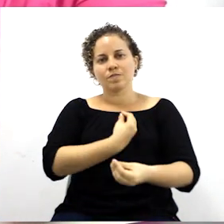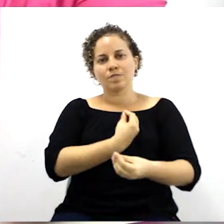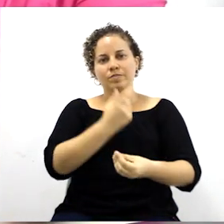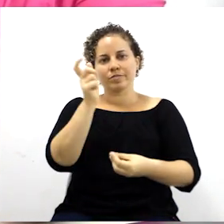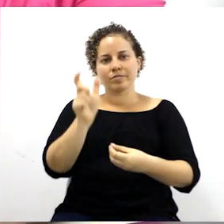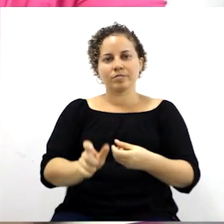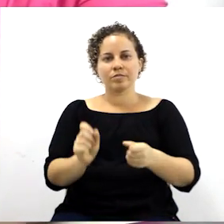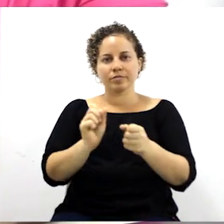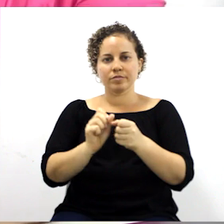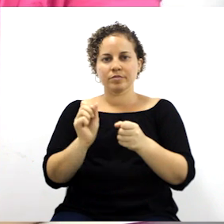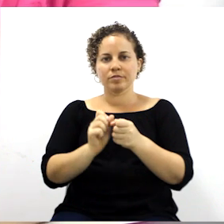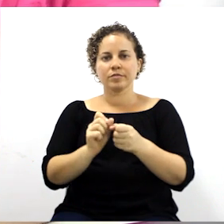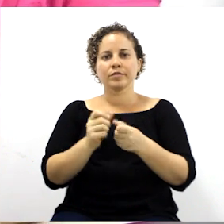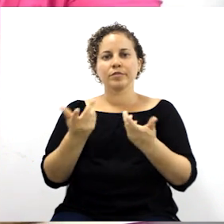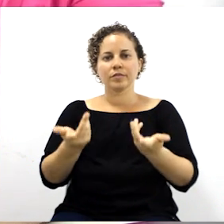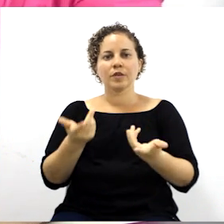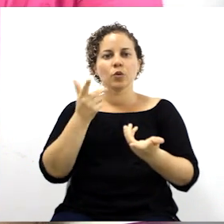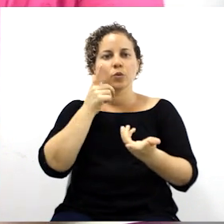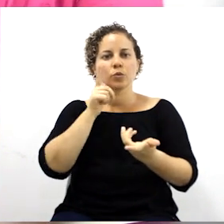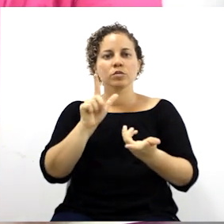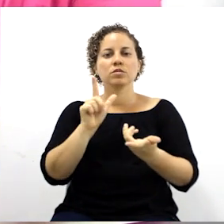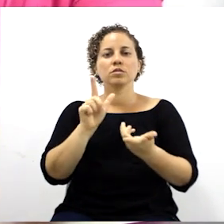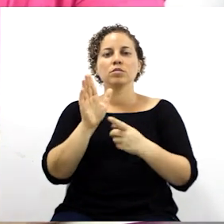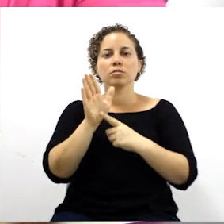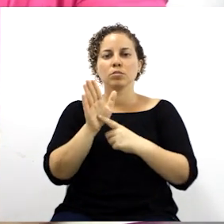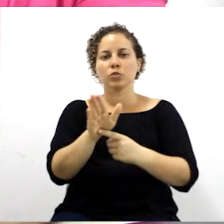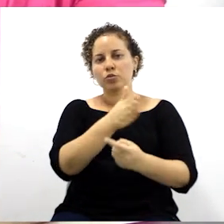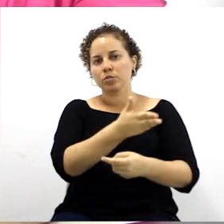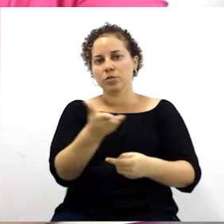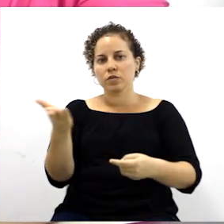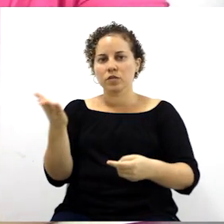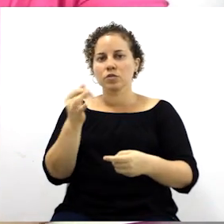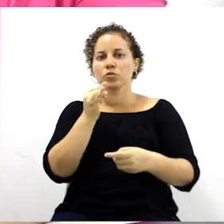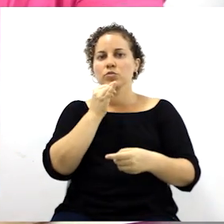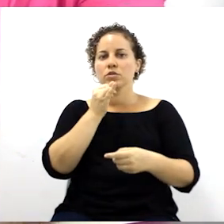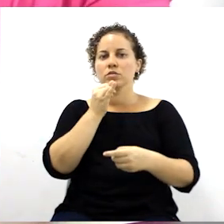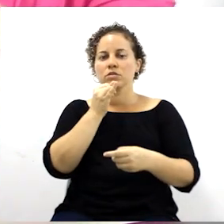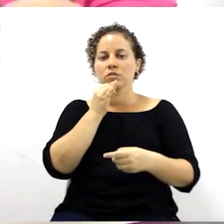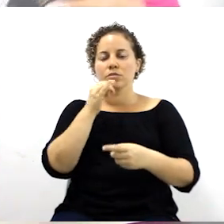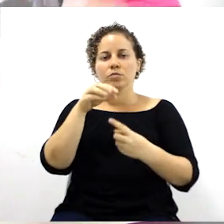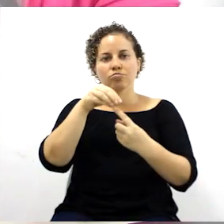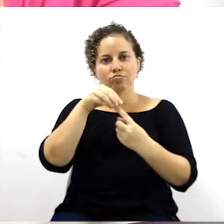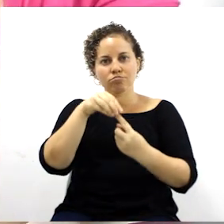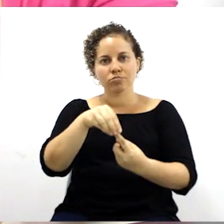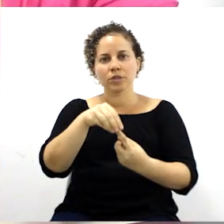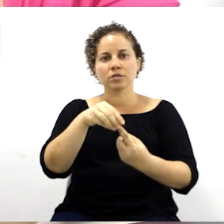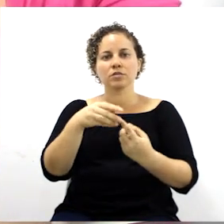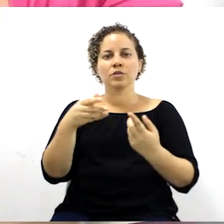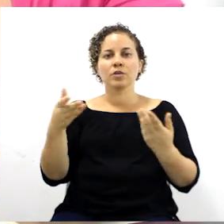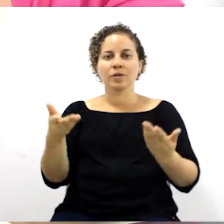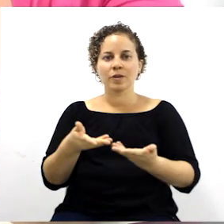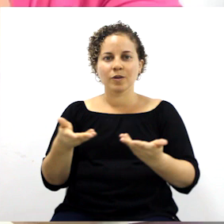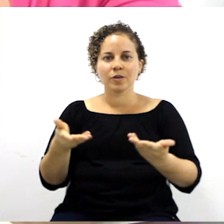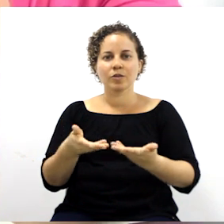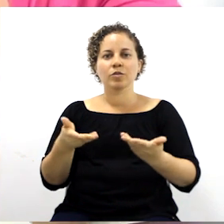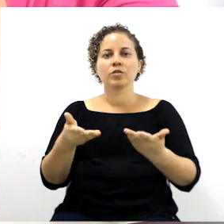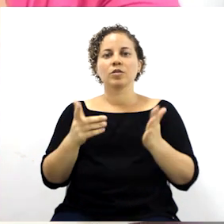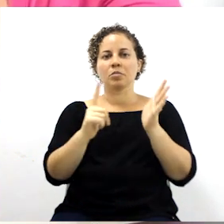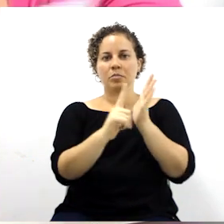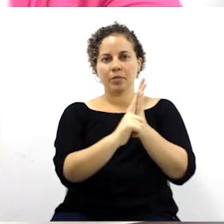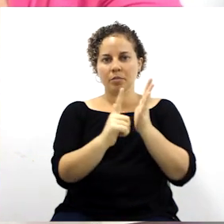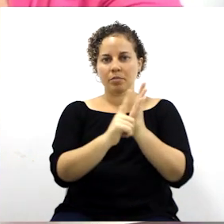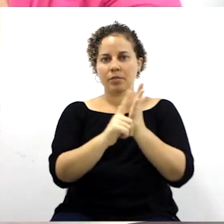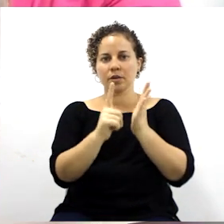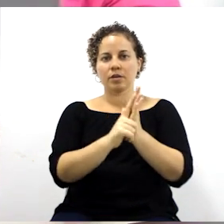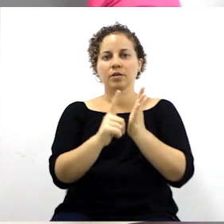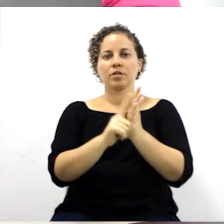deixa eu tentar ver se eu consigo passar para vocês um exemplo específico. Aqui é um folder, né, um